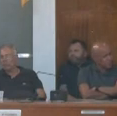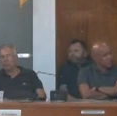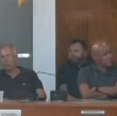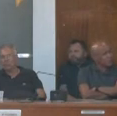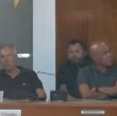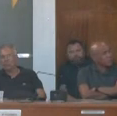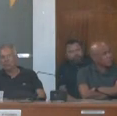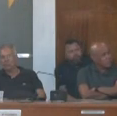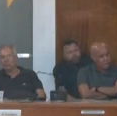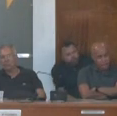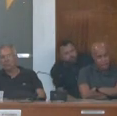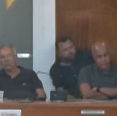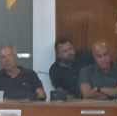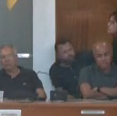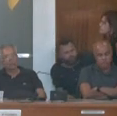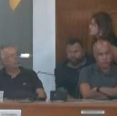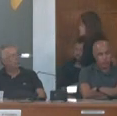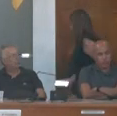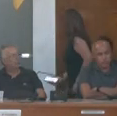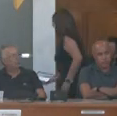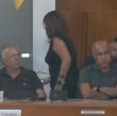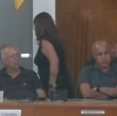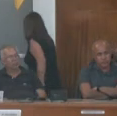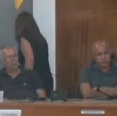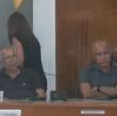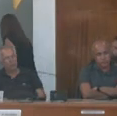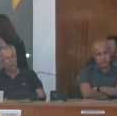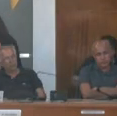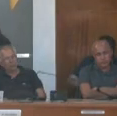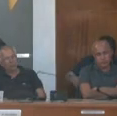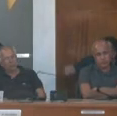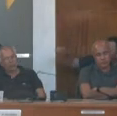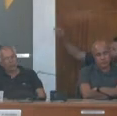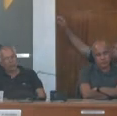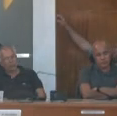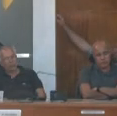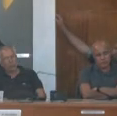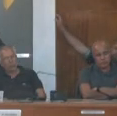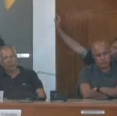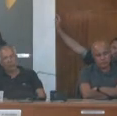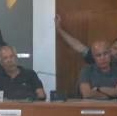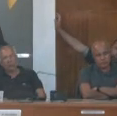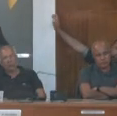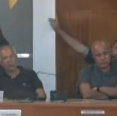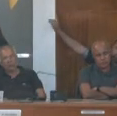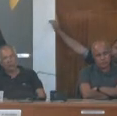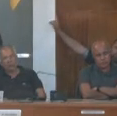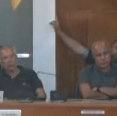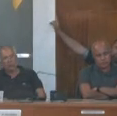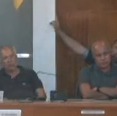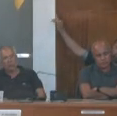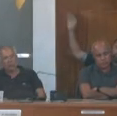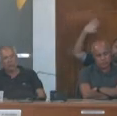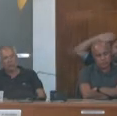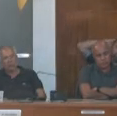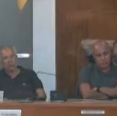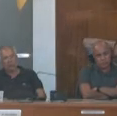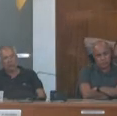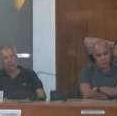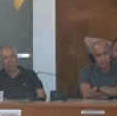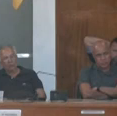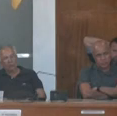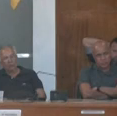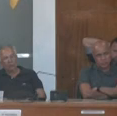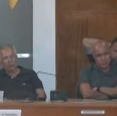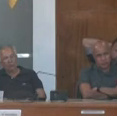fevereiro de 2017, a gente tinha um percentual de cotas que, teoricamente, deveriam estar sendo